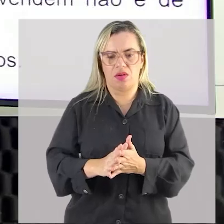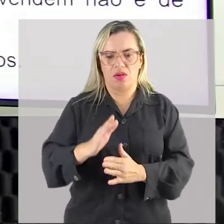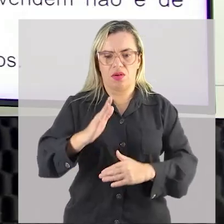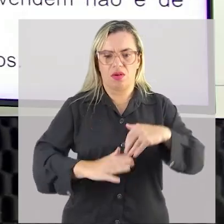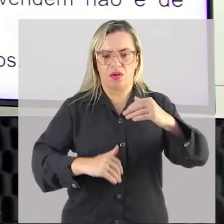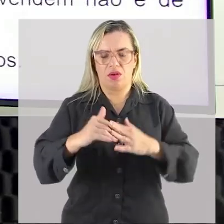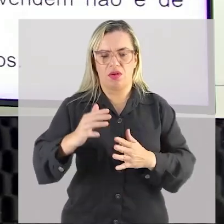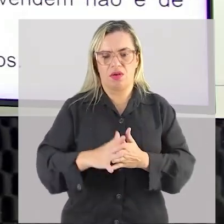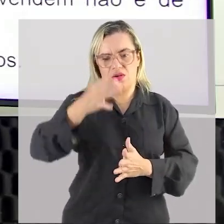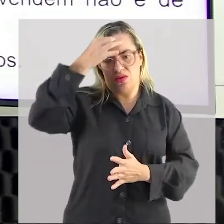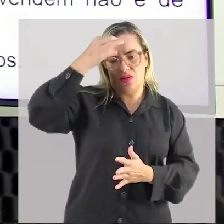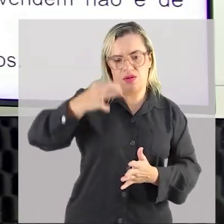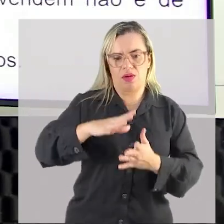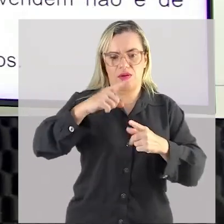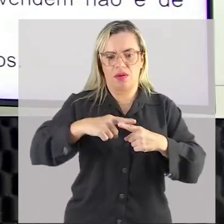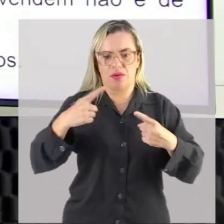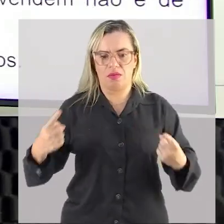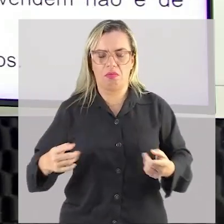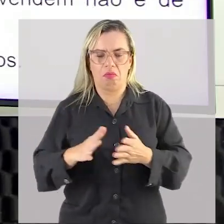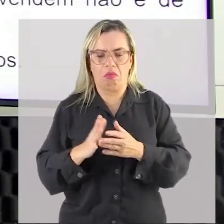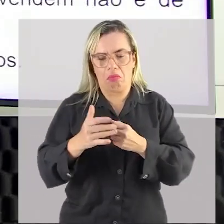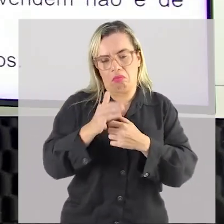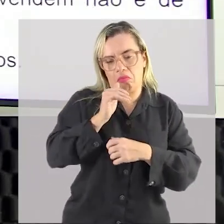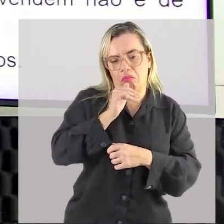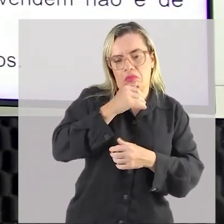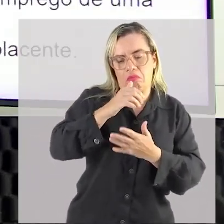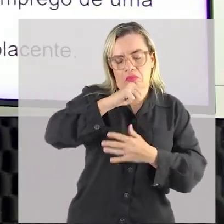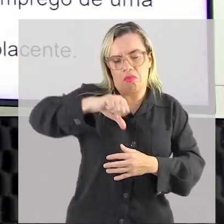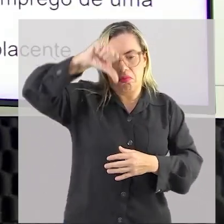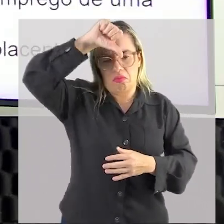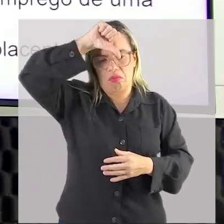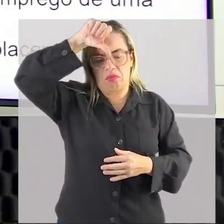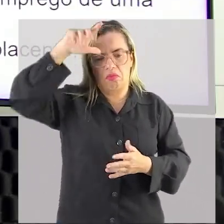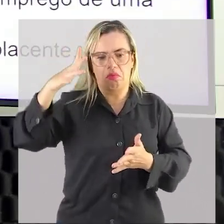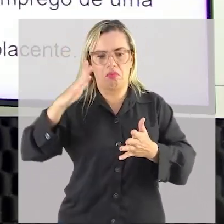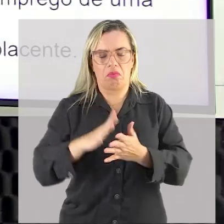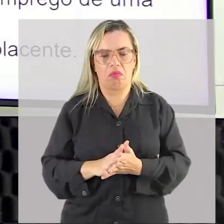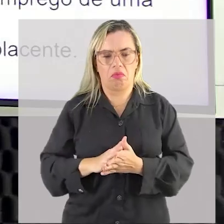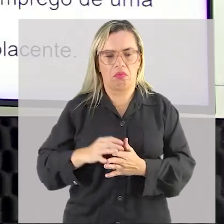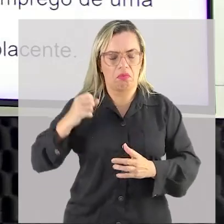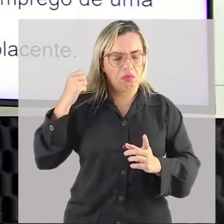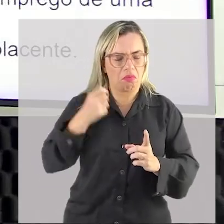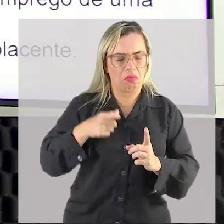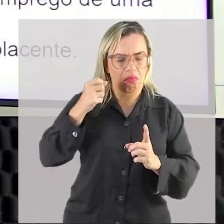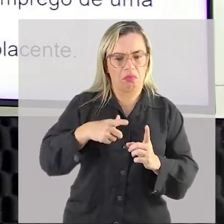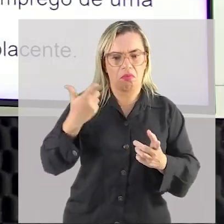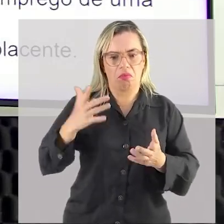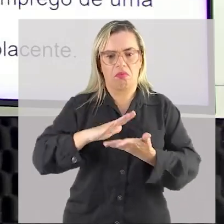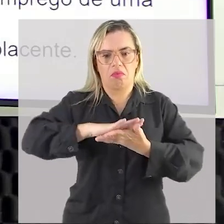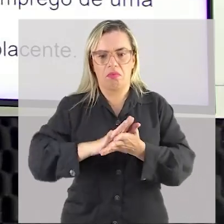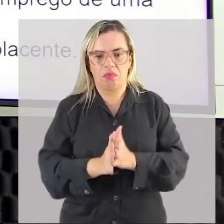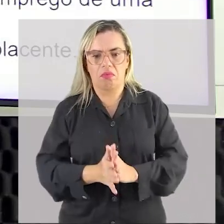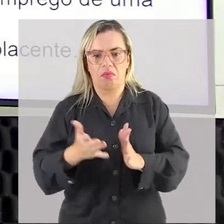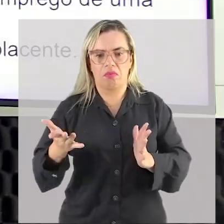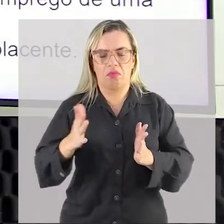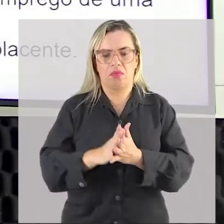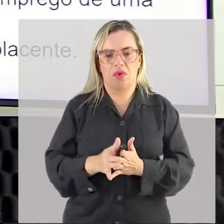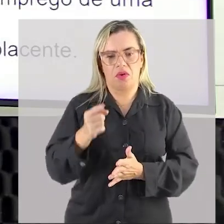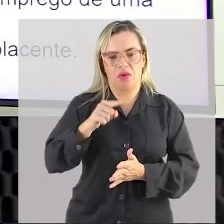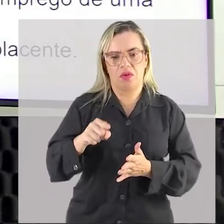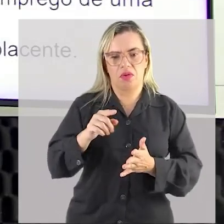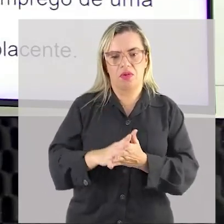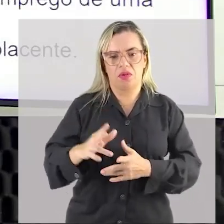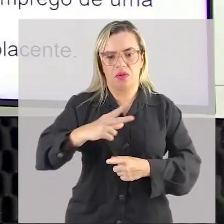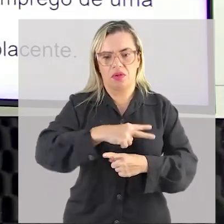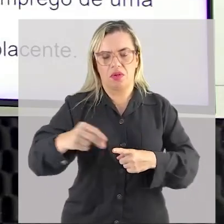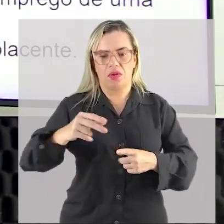mas é de coitadinhos estereotipados e maltratados e vocês venceram a população brasileira